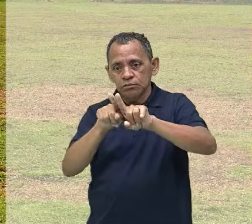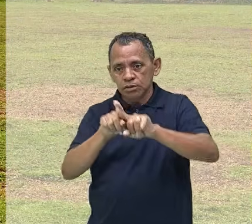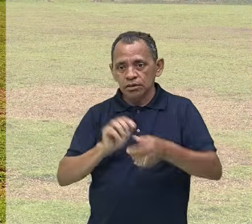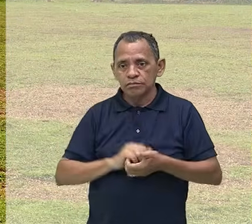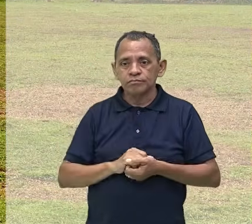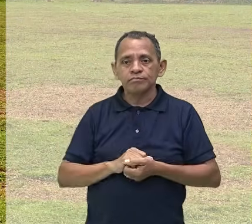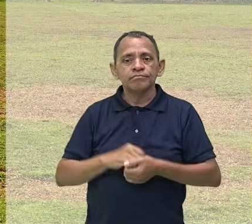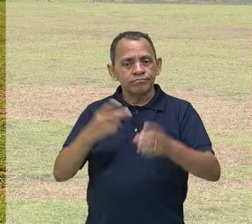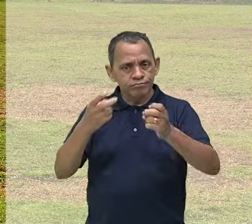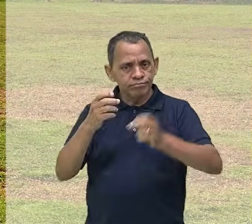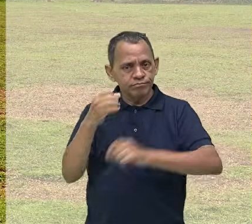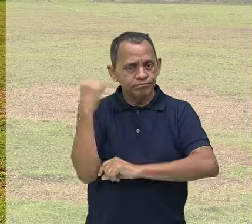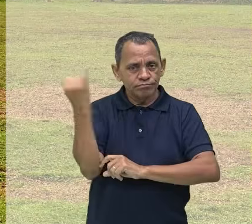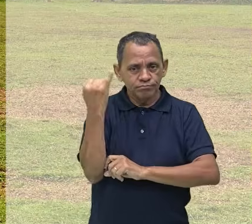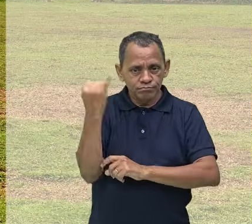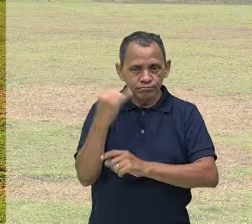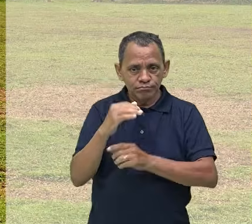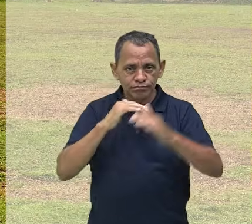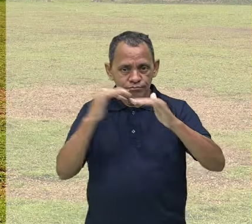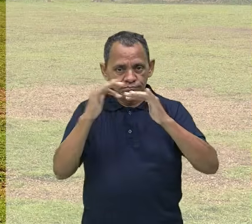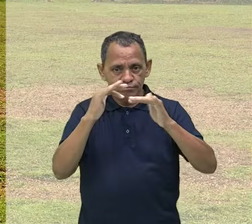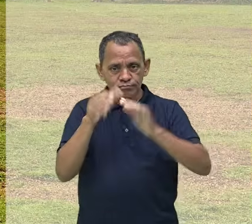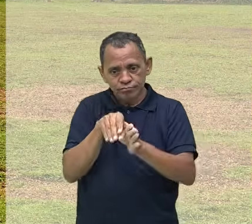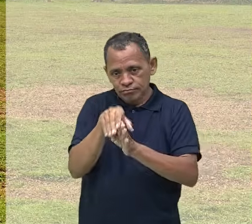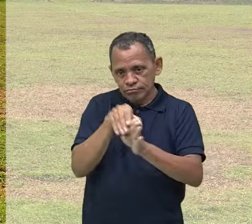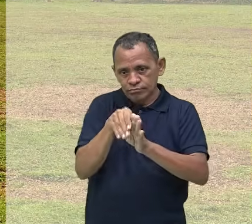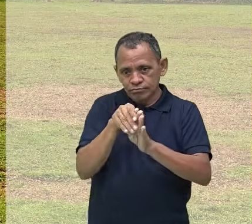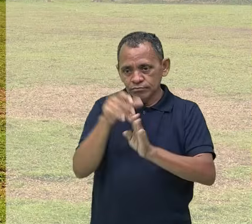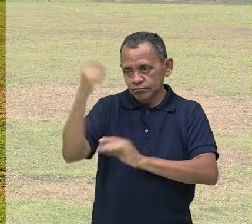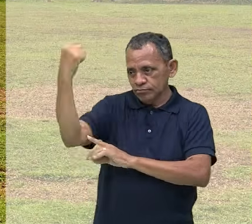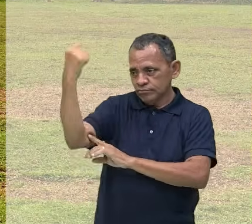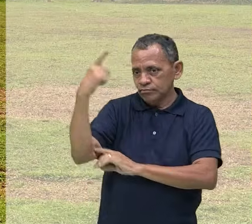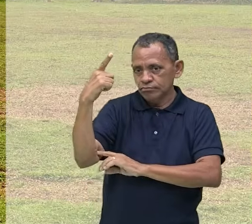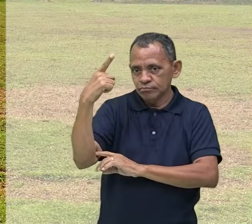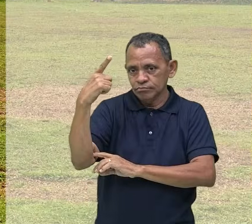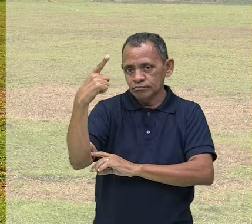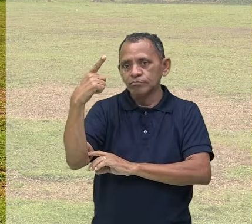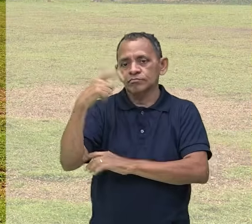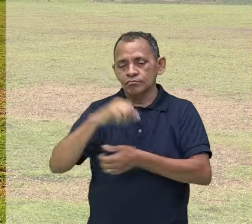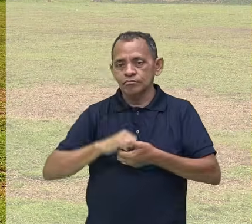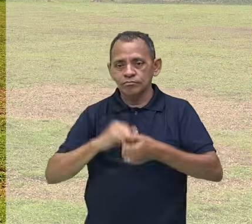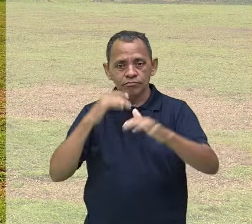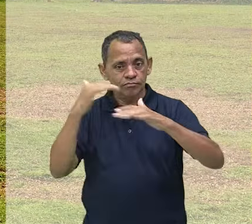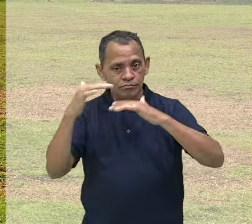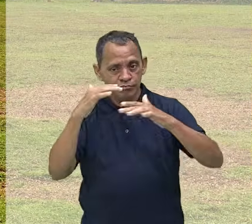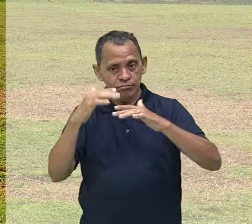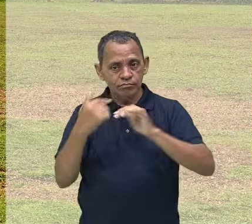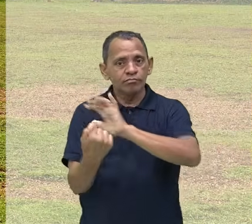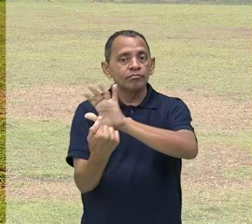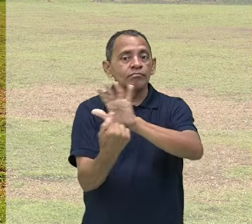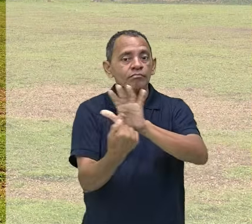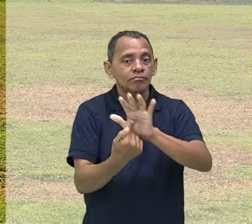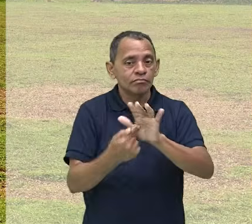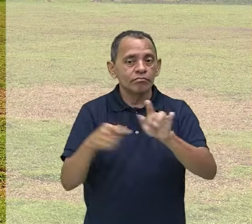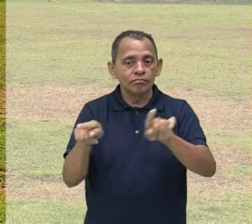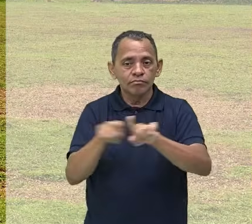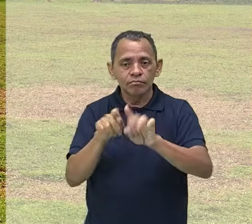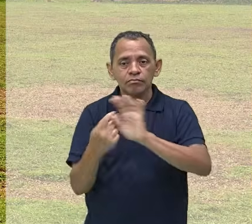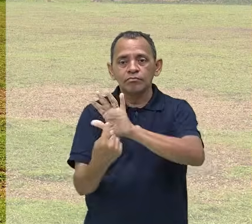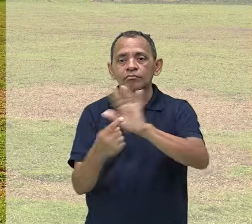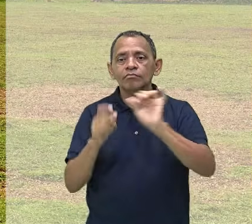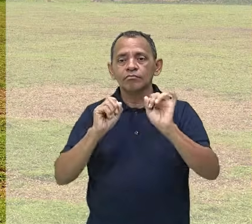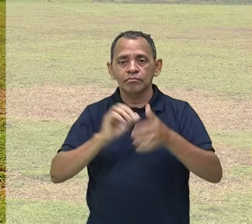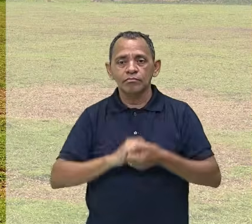né, dessa movimentação, dessa orientação feita pelo Sol, por esse movimento aparente, onde mostra para a gente uns